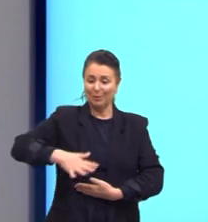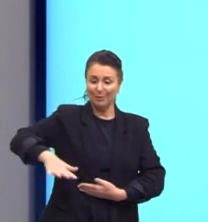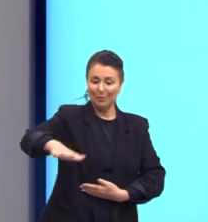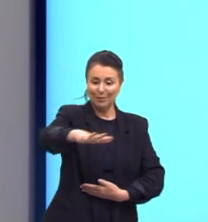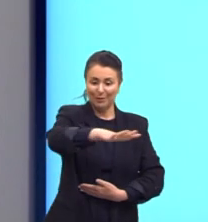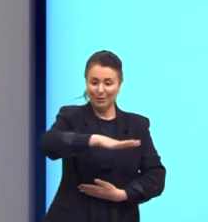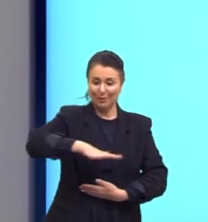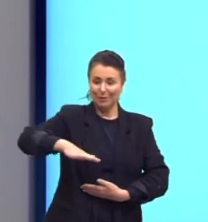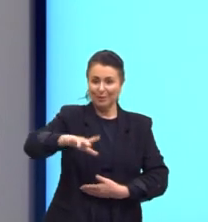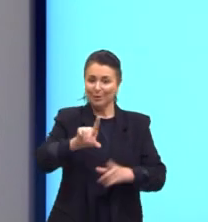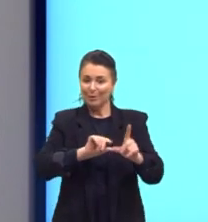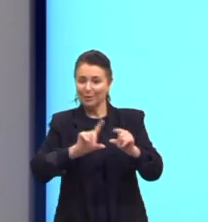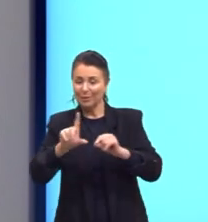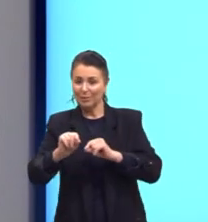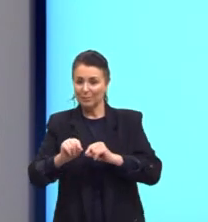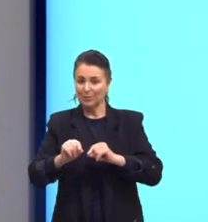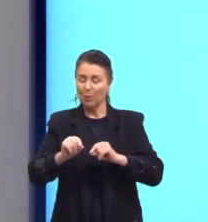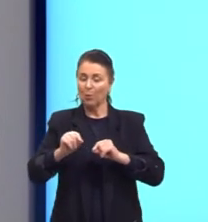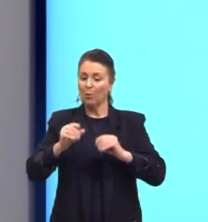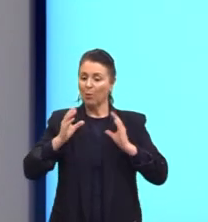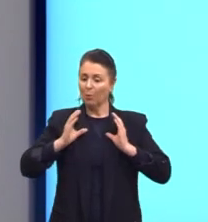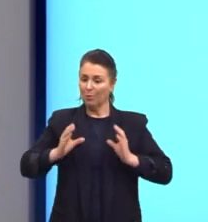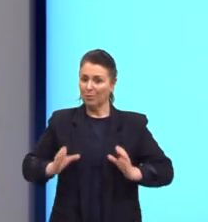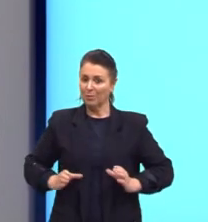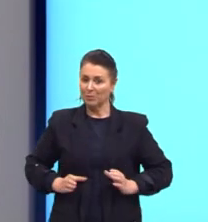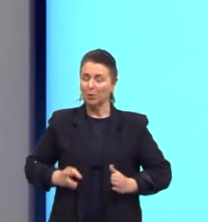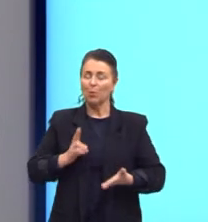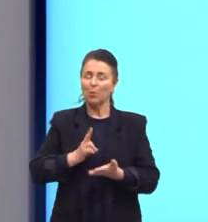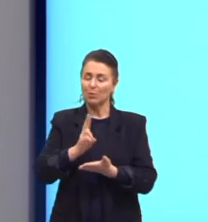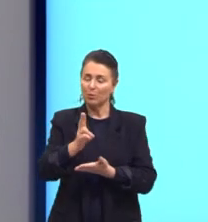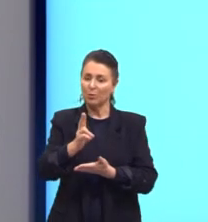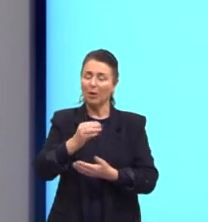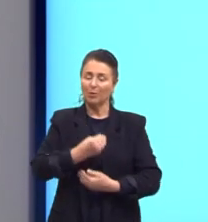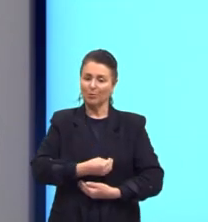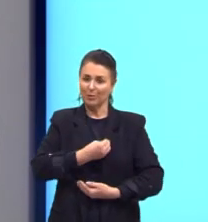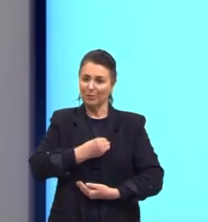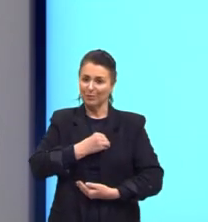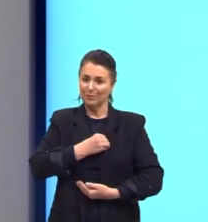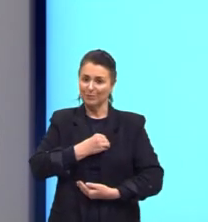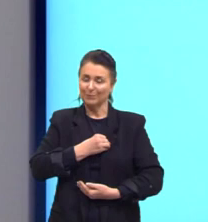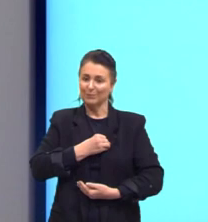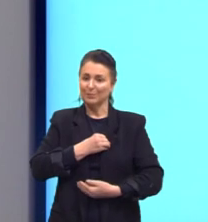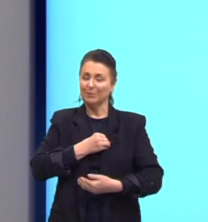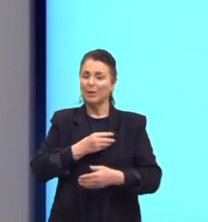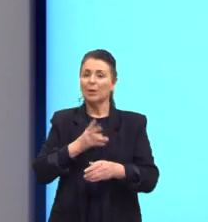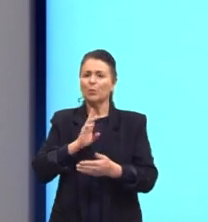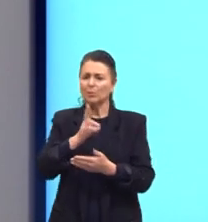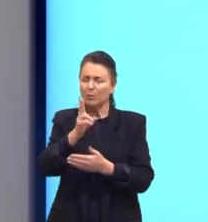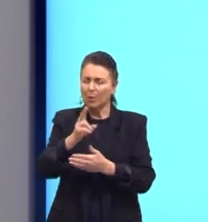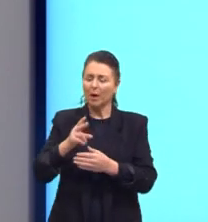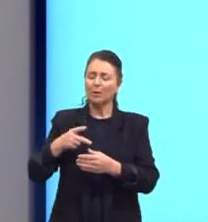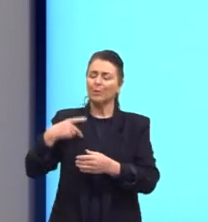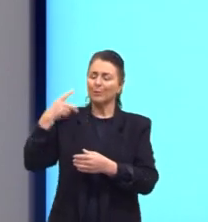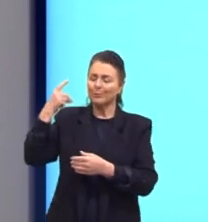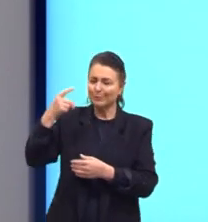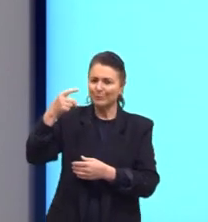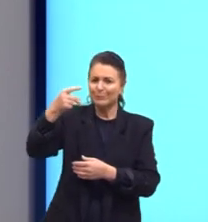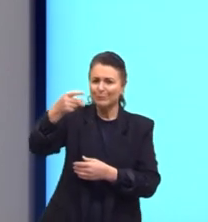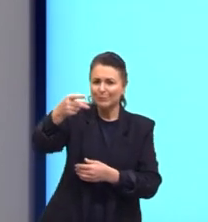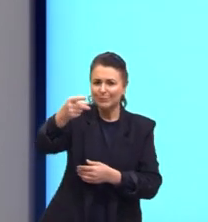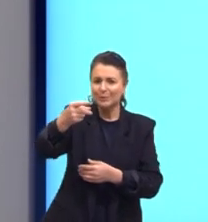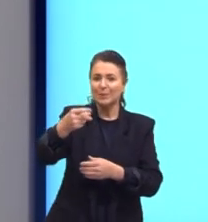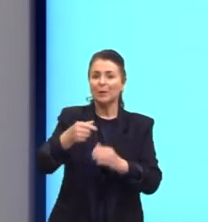ambiente né com esses comportamentos eles sobreviveram assim e continuaram passando por seus descendentes ao longo do tempo